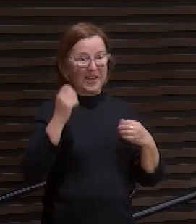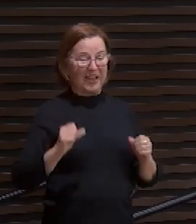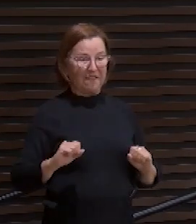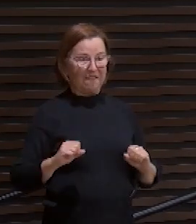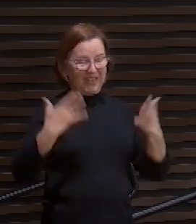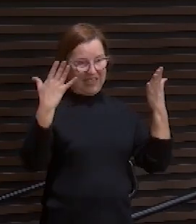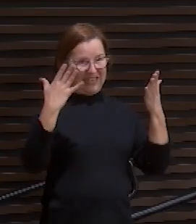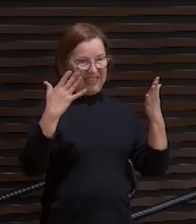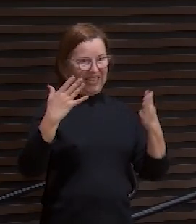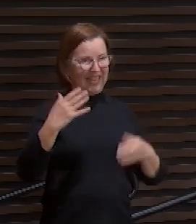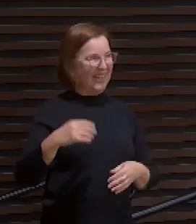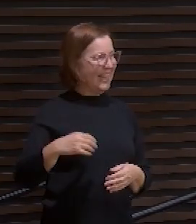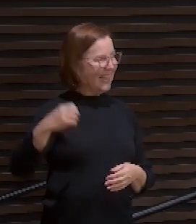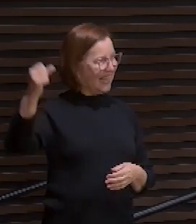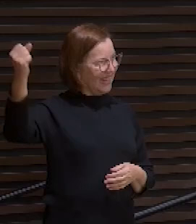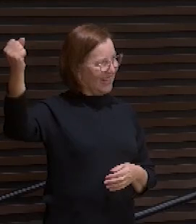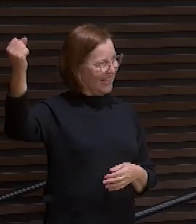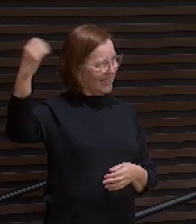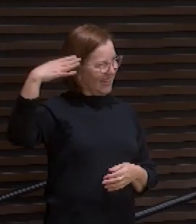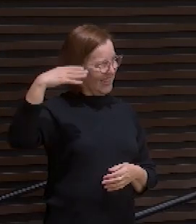Graça é assim, ó.